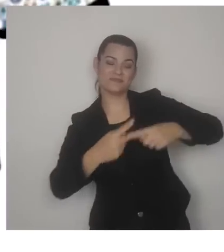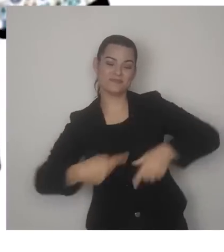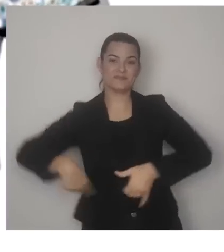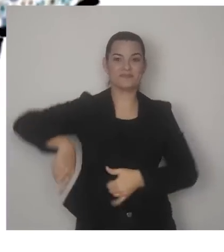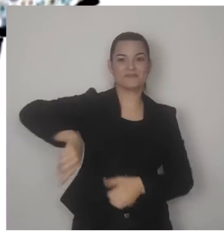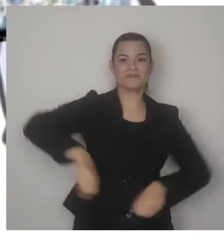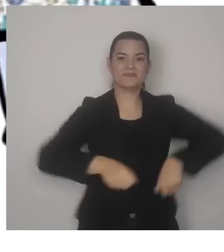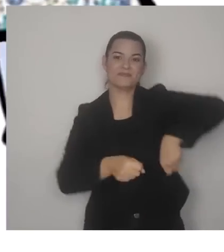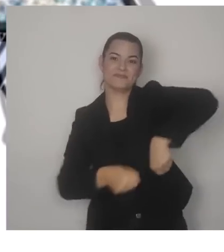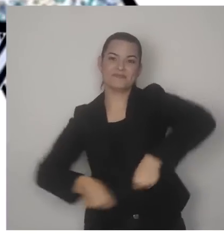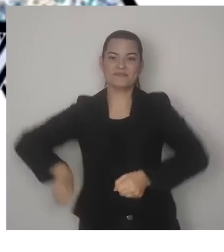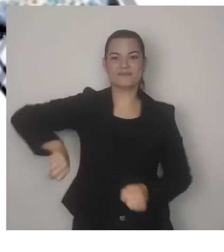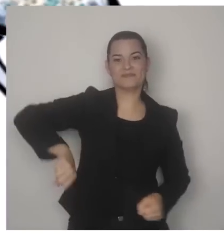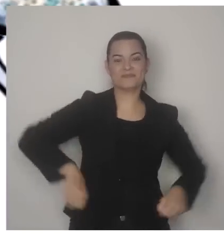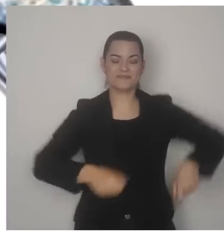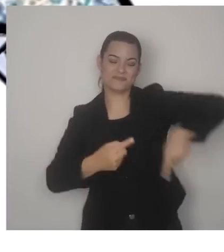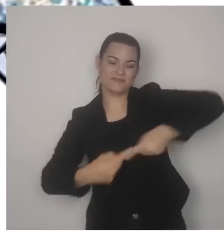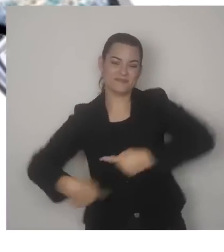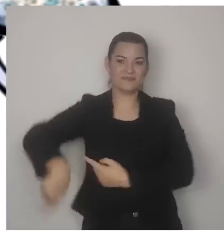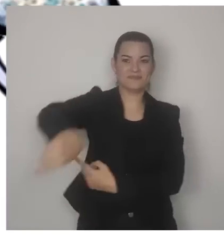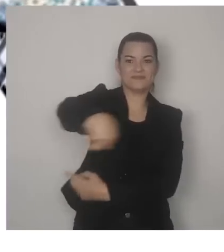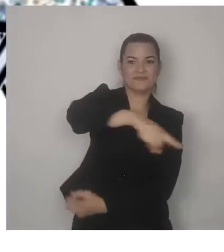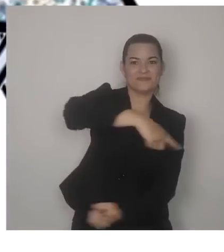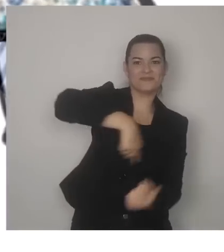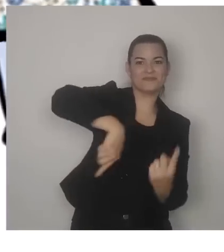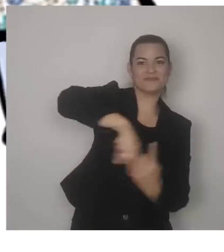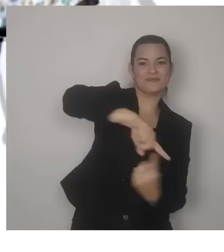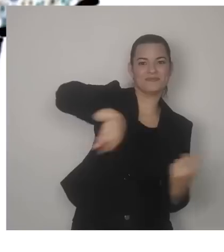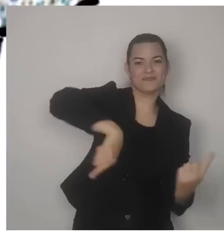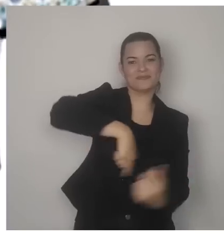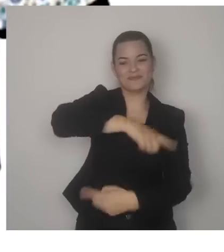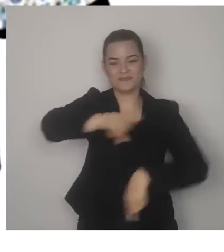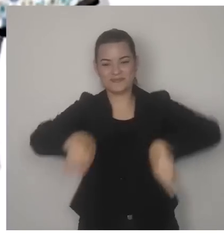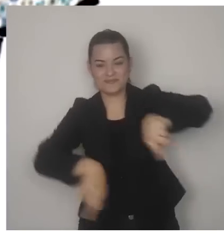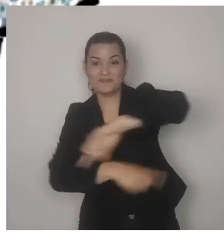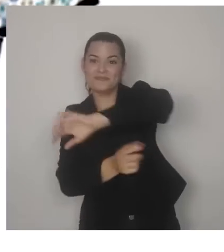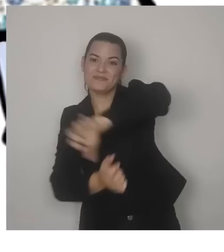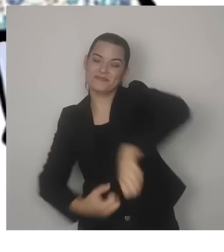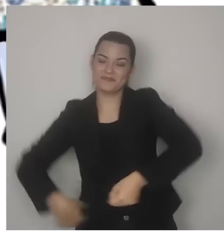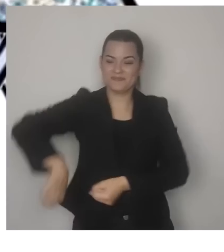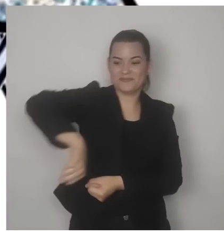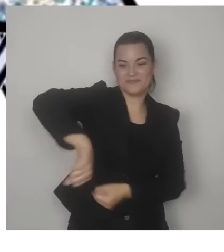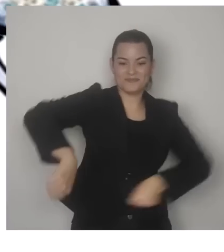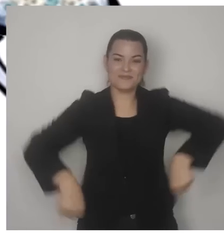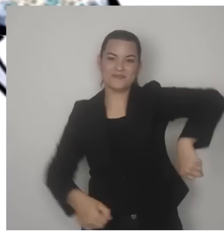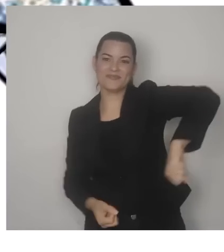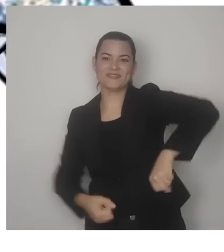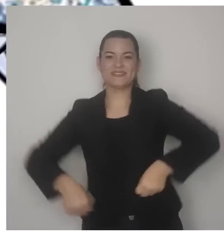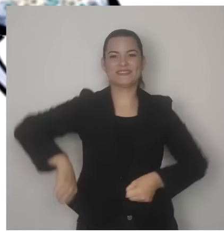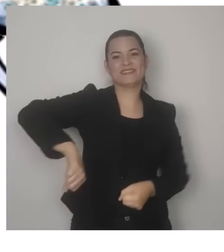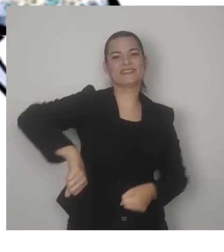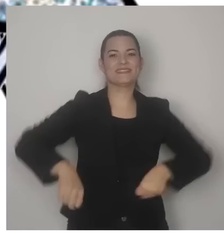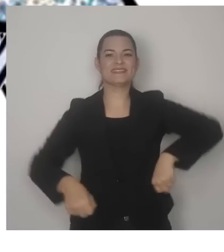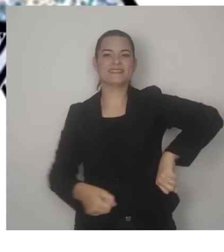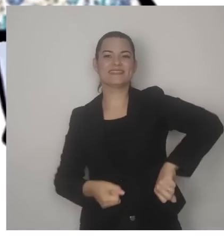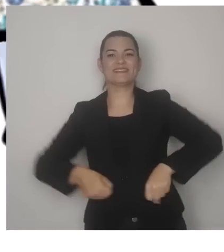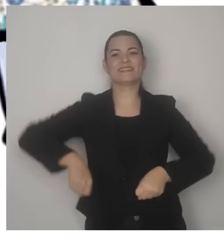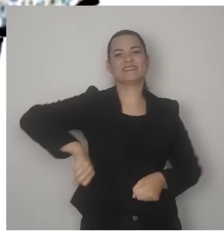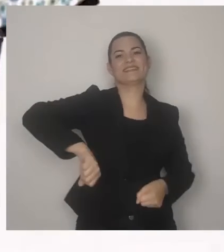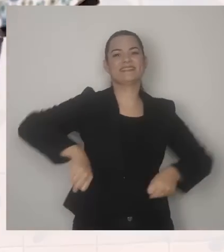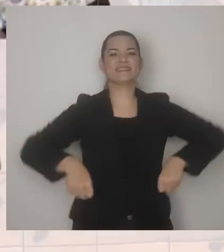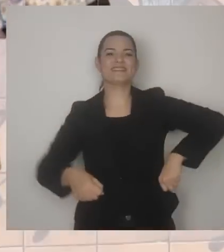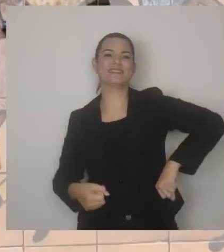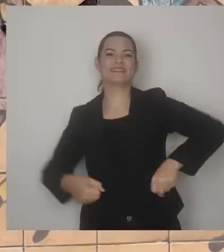Ciranda, cirandinha, vamos todos cirandar. Vamos dar a meia volta, volte e meia, vamos